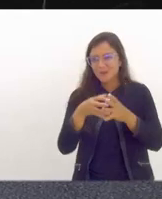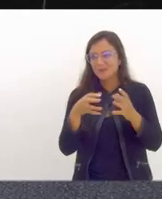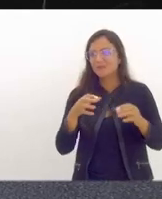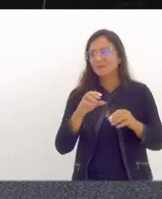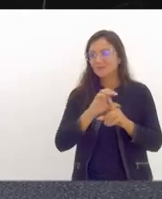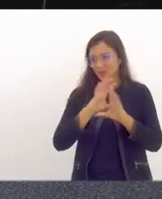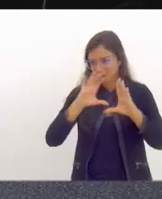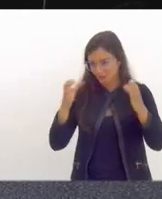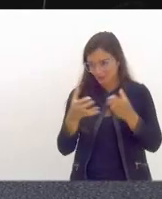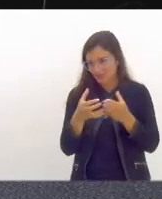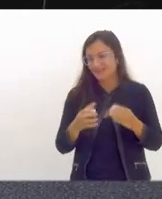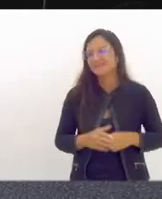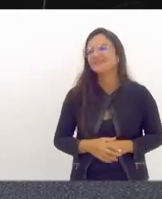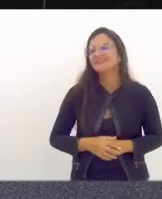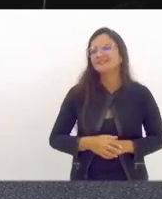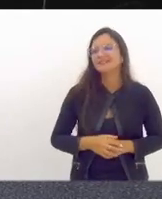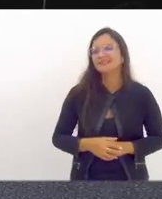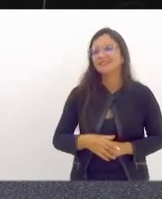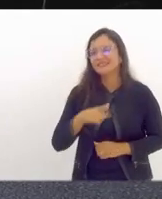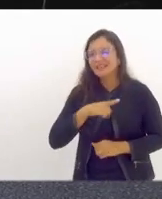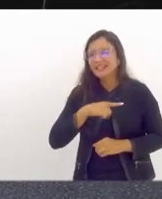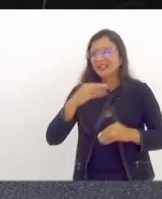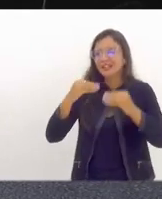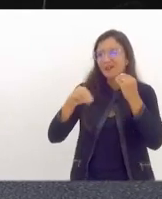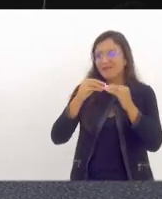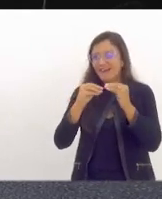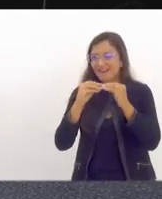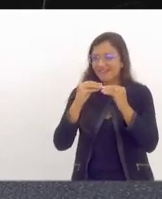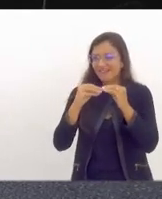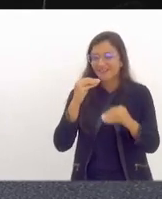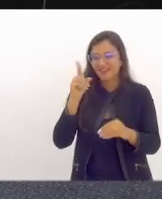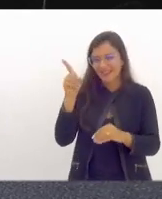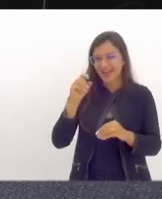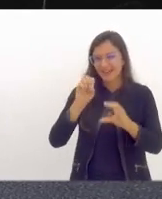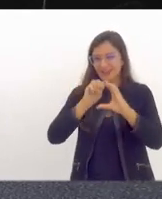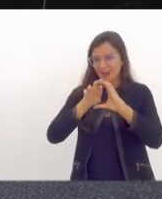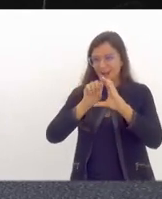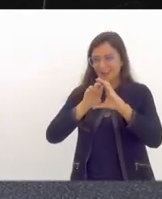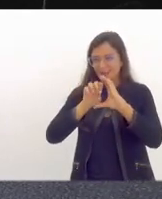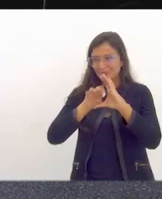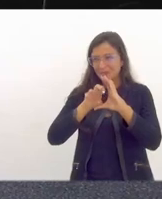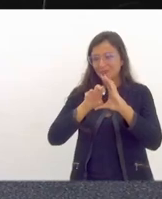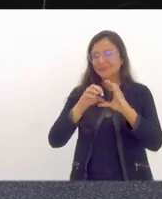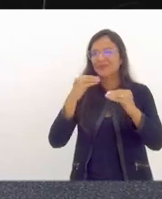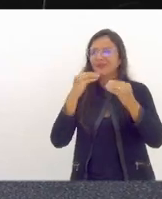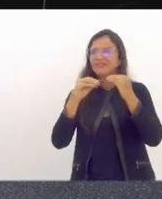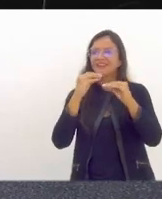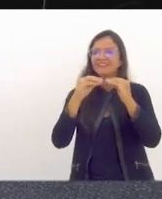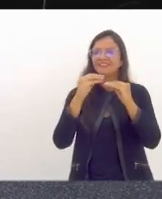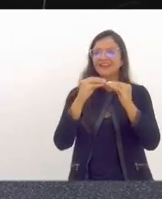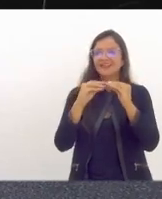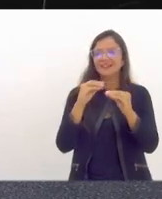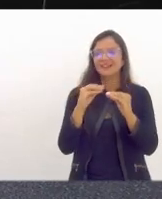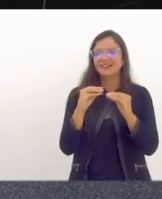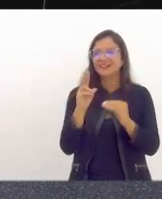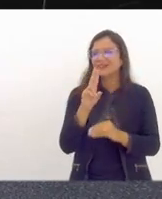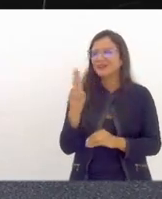época tava passando aquela novela da Rede Globo é a novela chamado